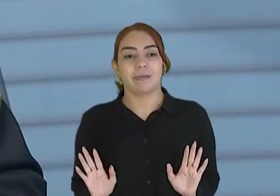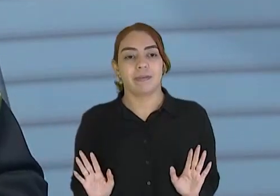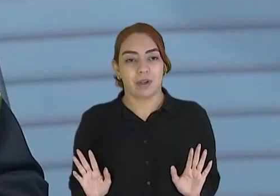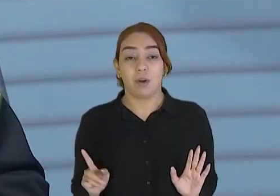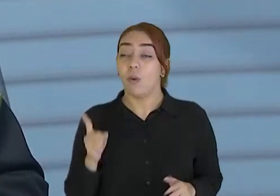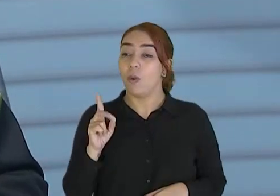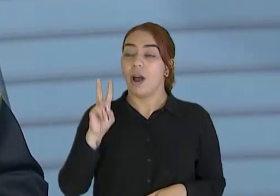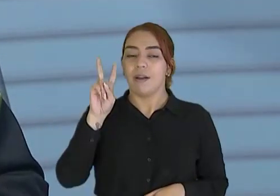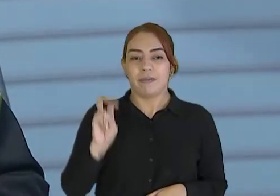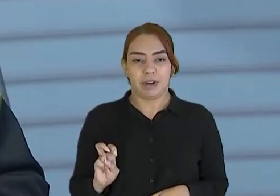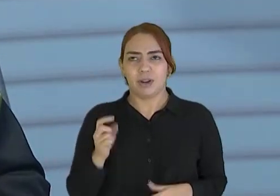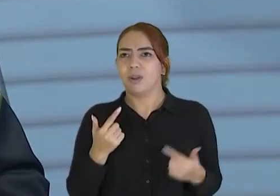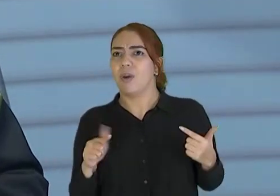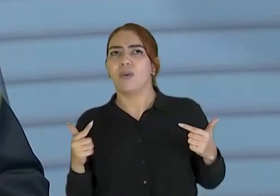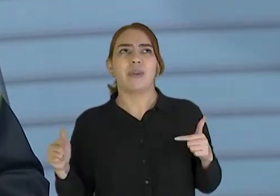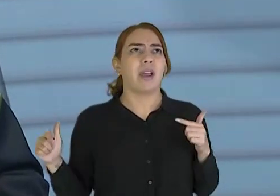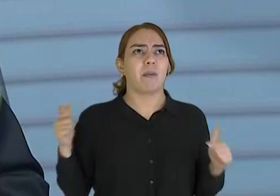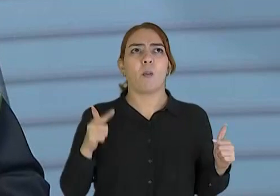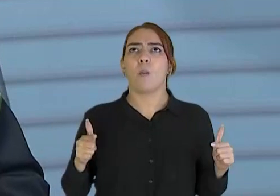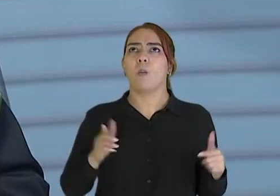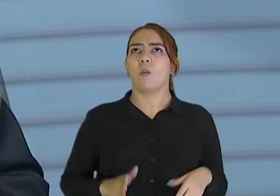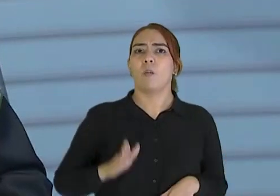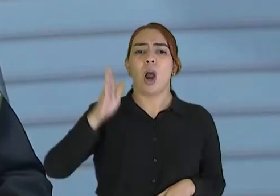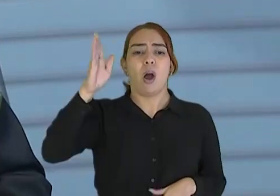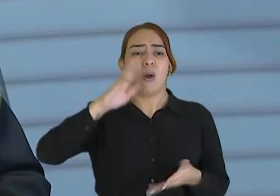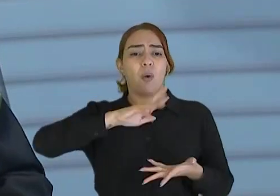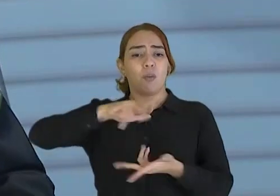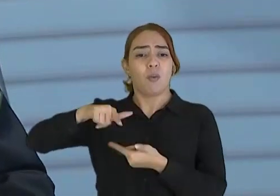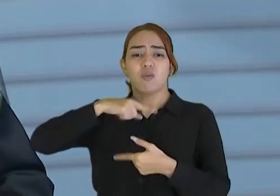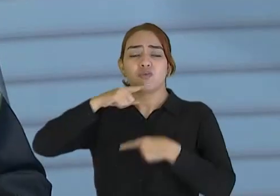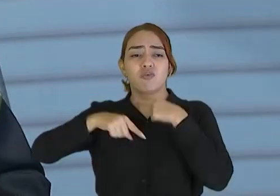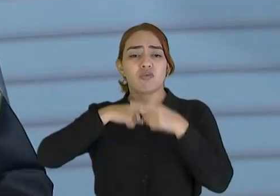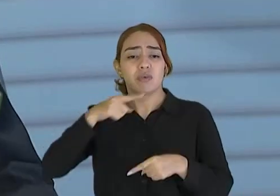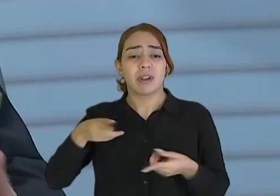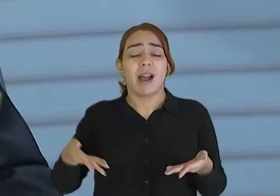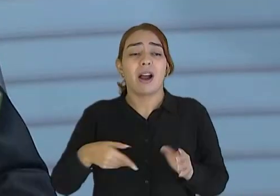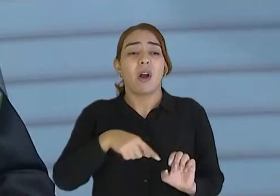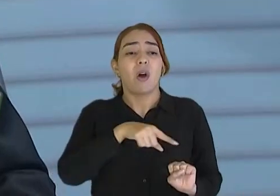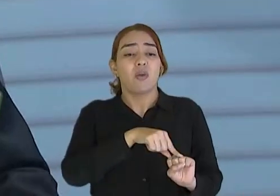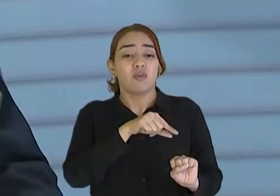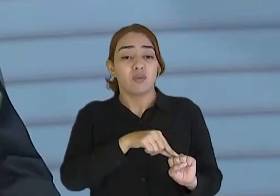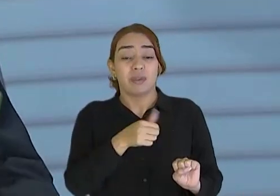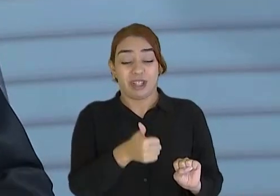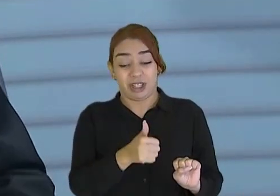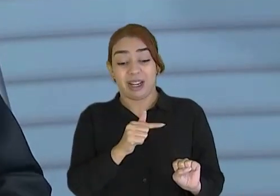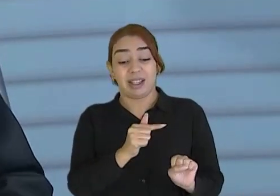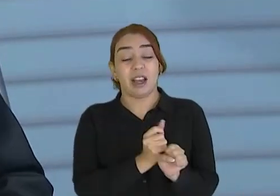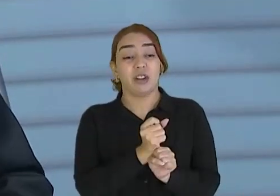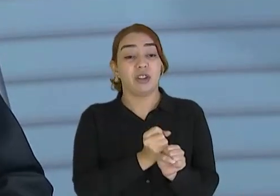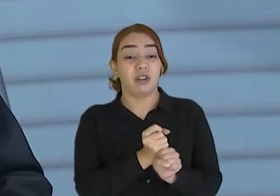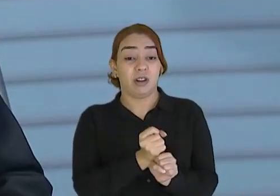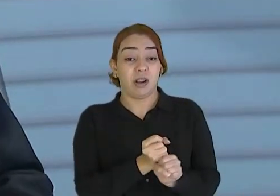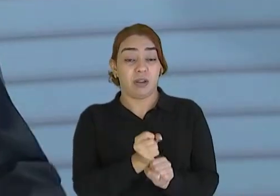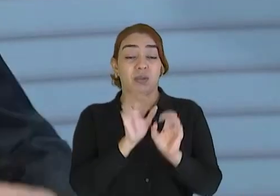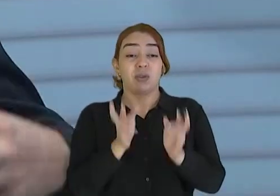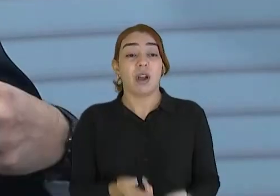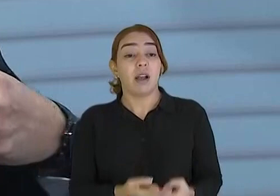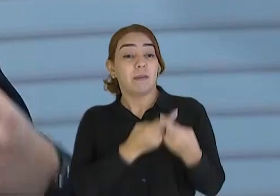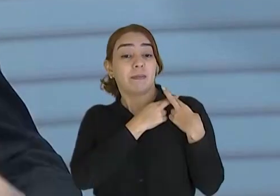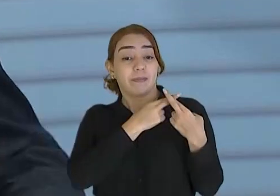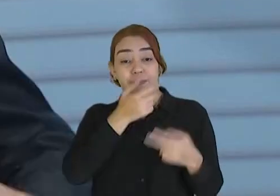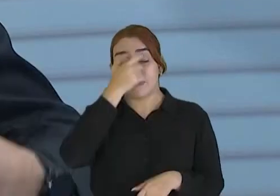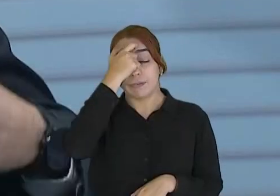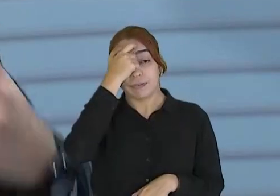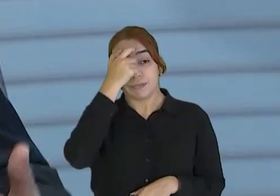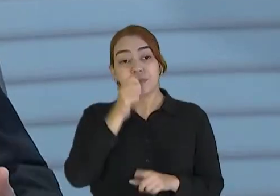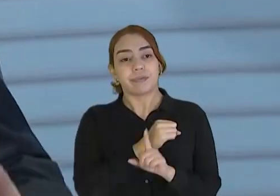que a Unifor já pautam há mais de 17 anos, né, mostram nosso compromisso com o meio ambiente, com a transformação social e com a